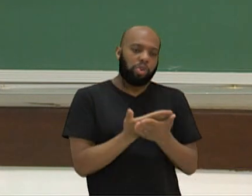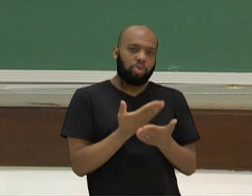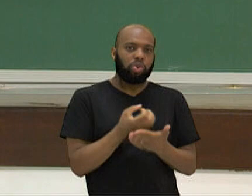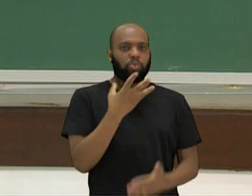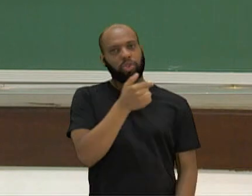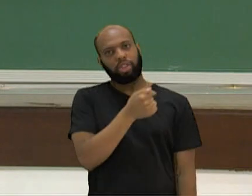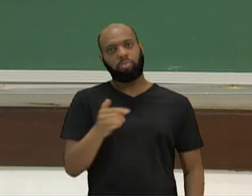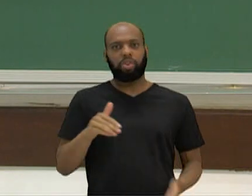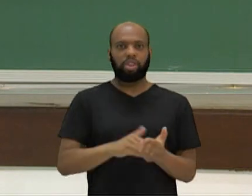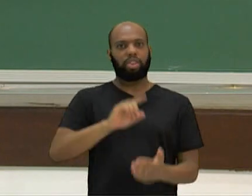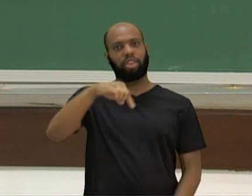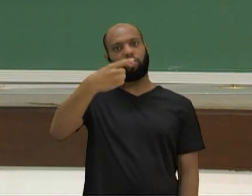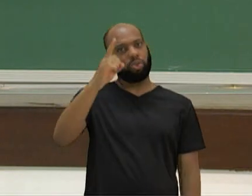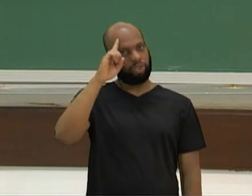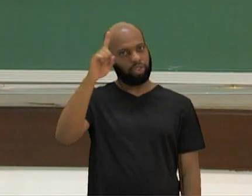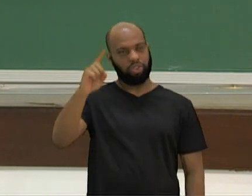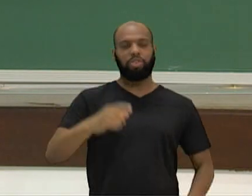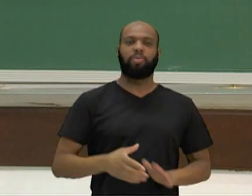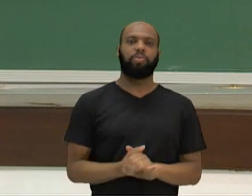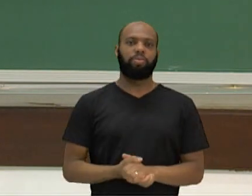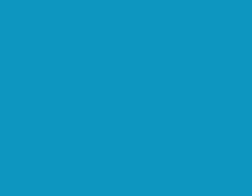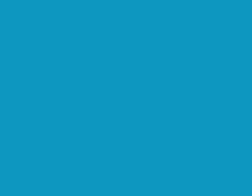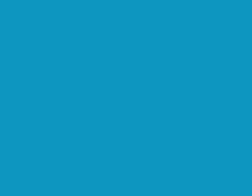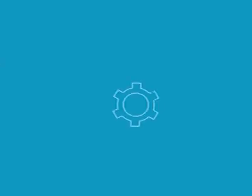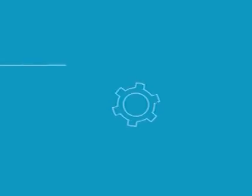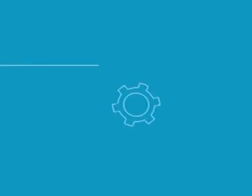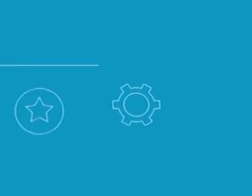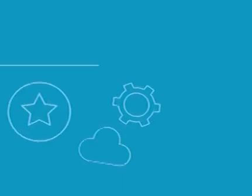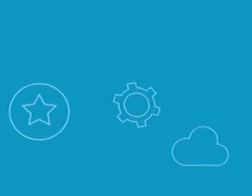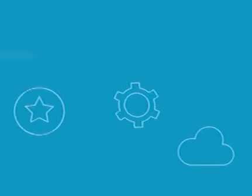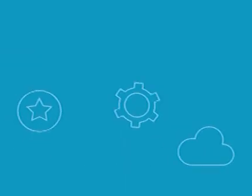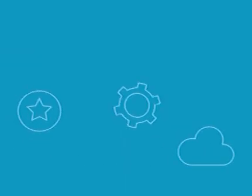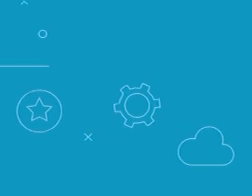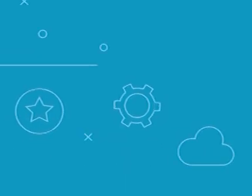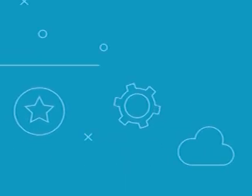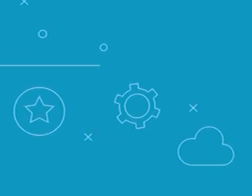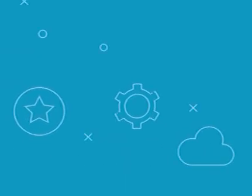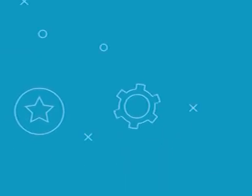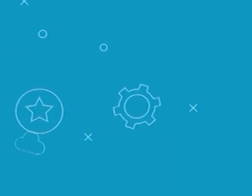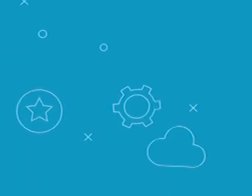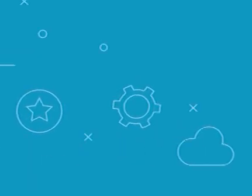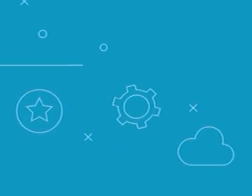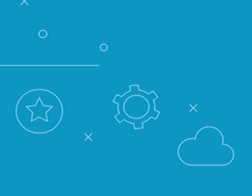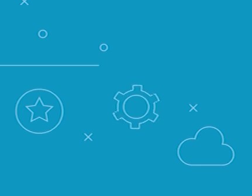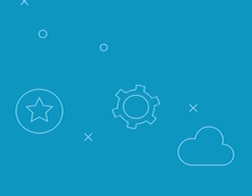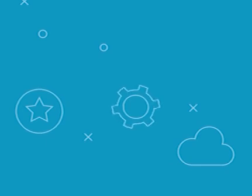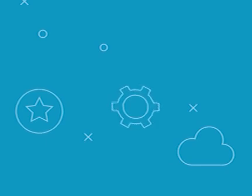semana, até a próxima!